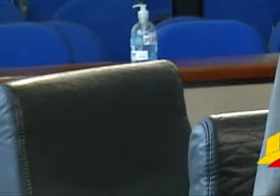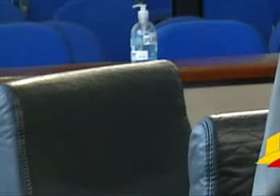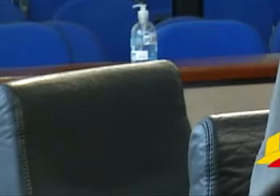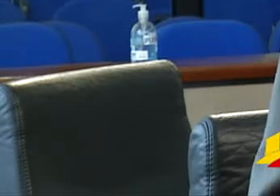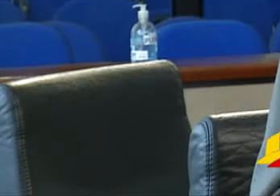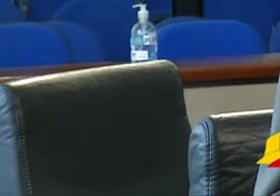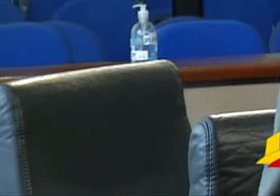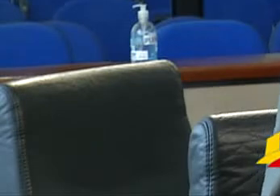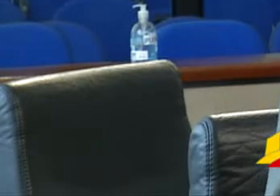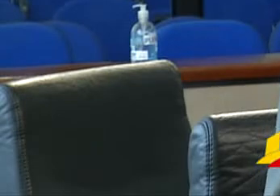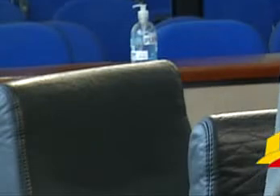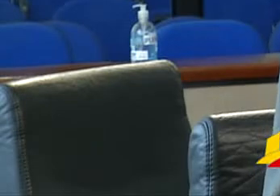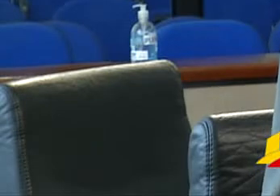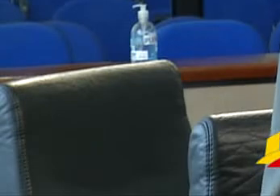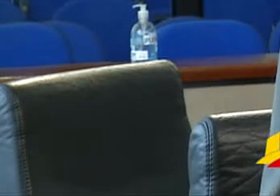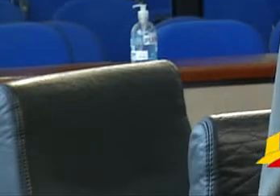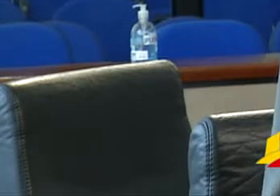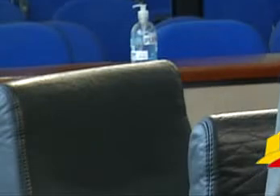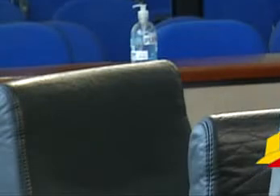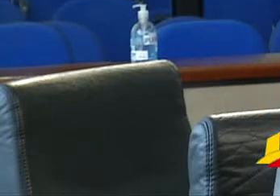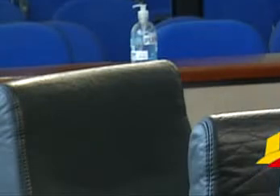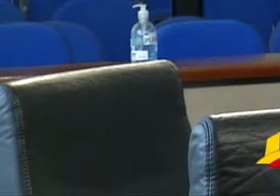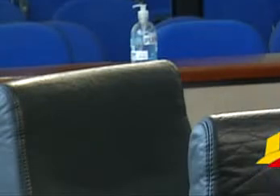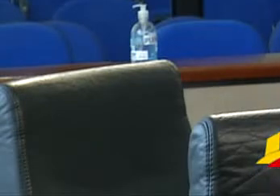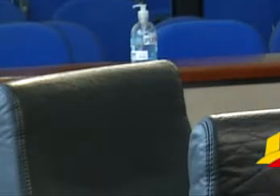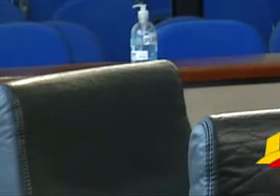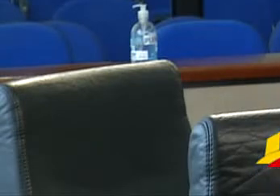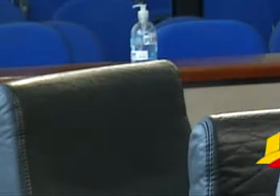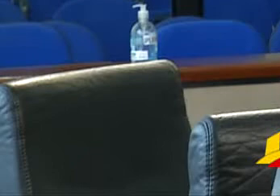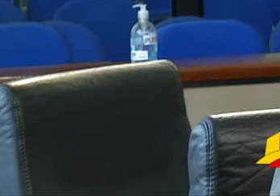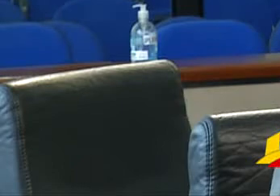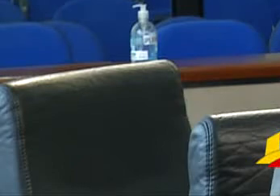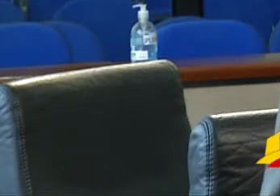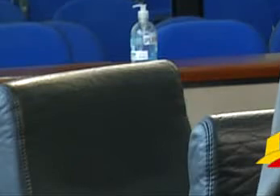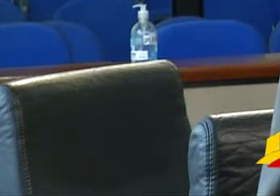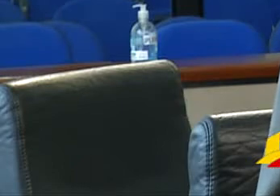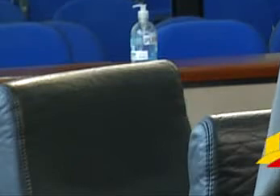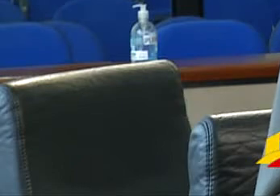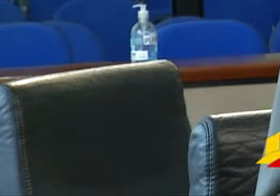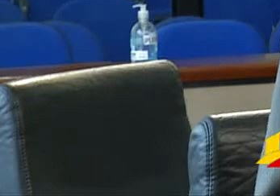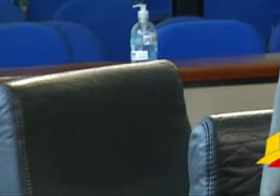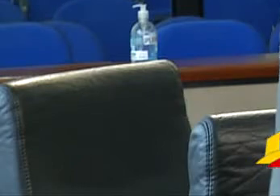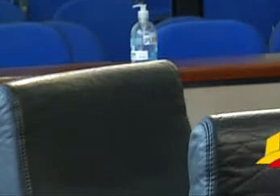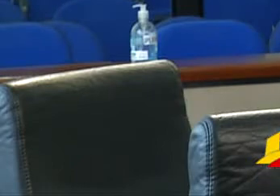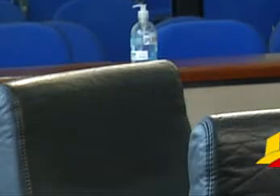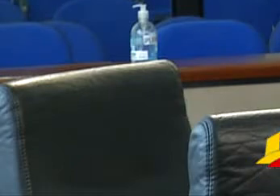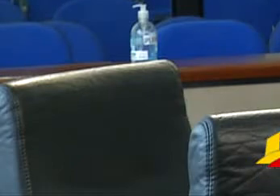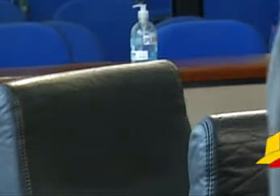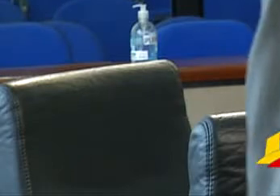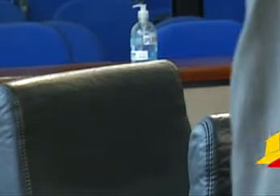20 litros sabe quem não pode né quem não pode ficar comprando galão de água mineral